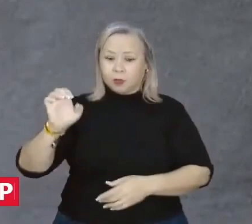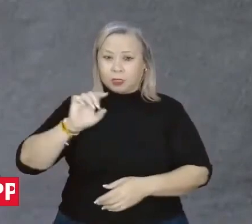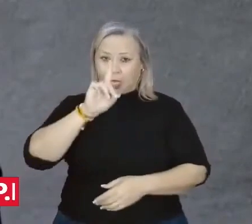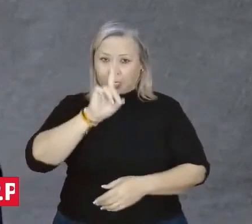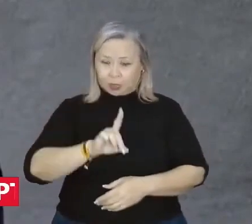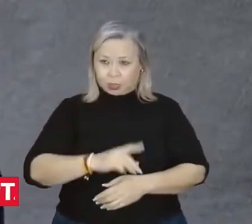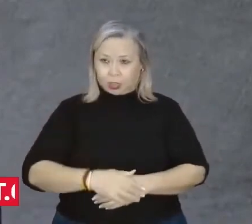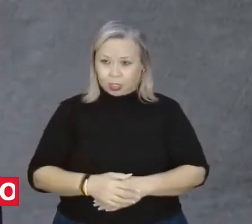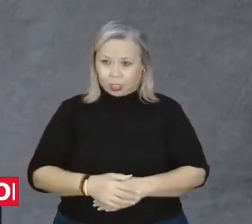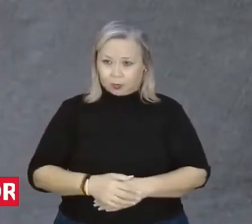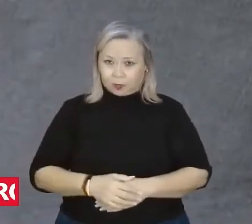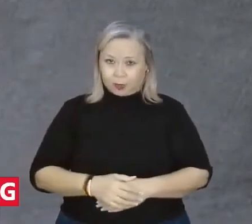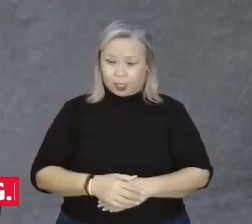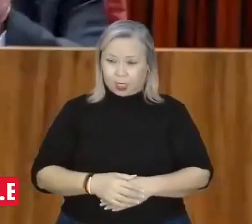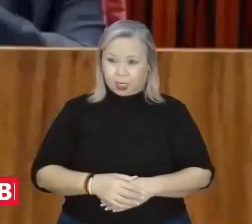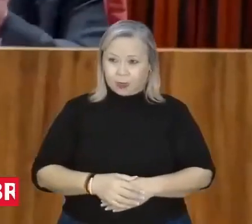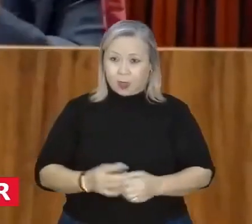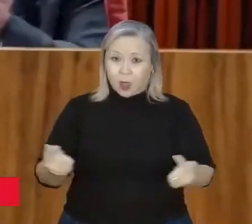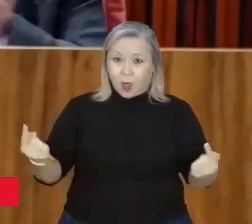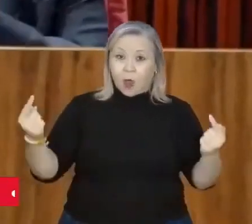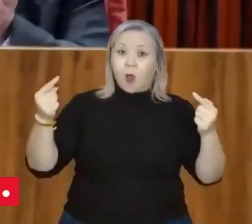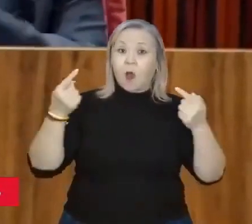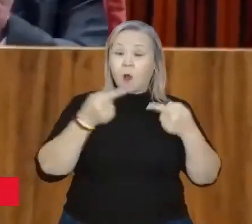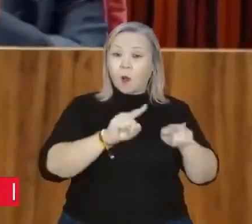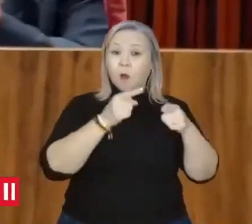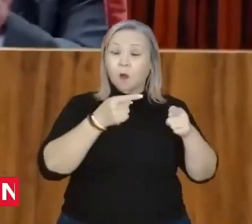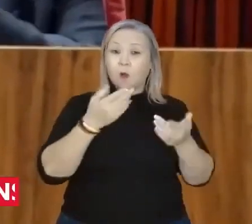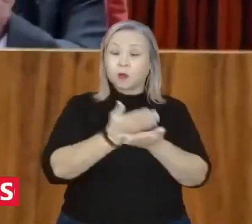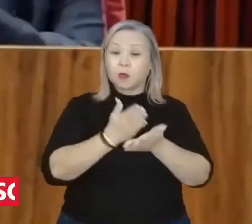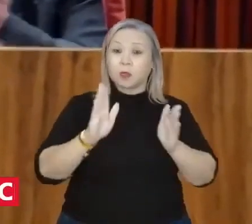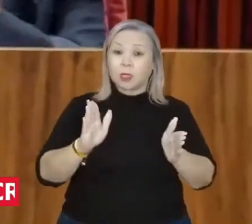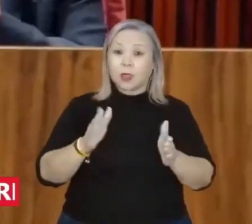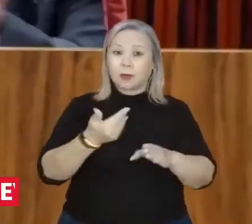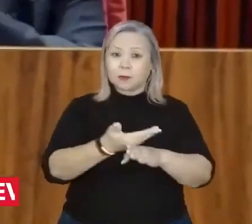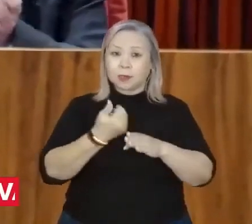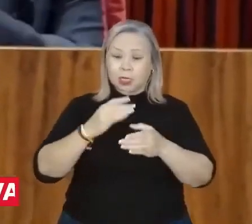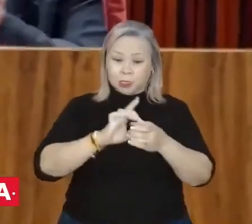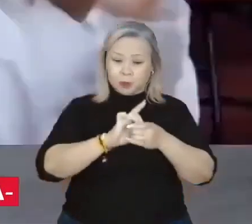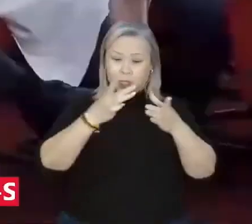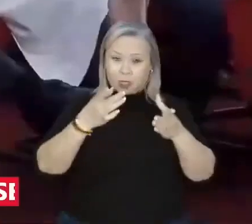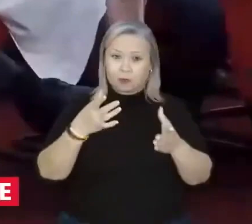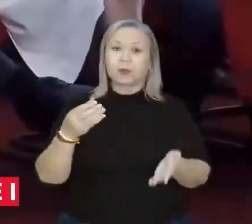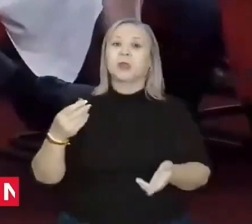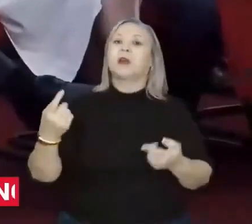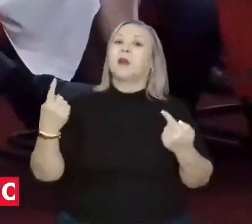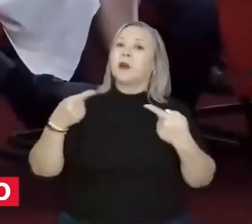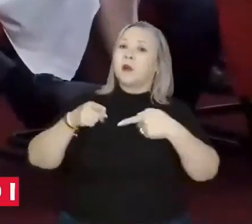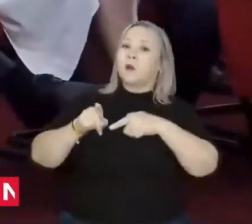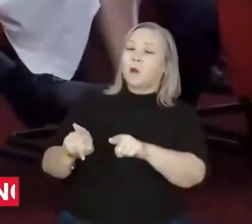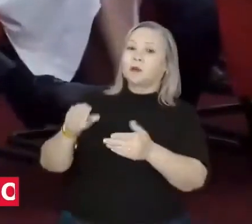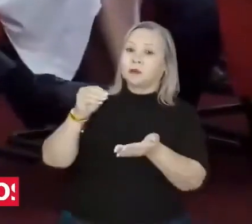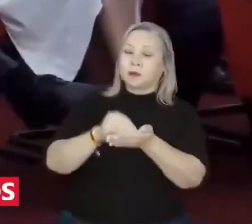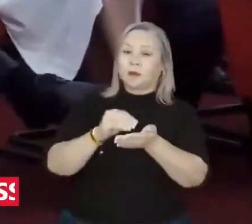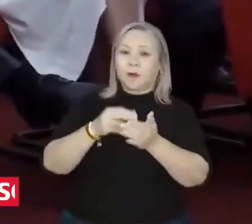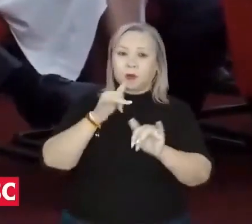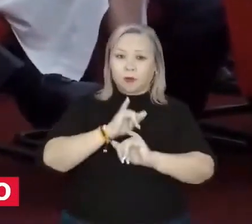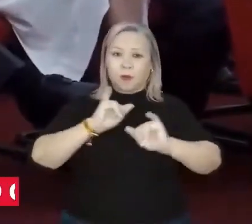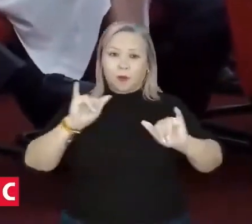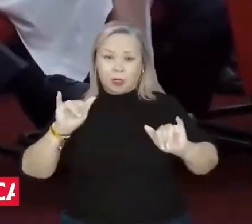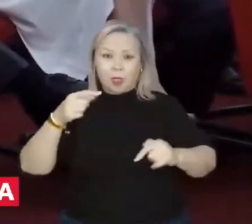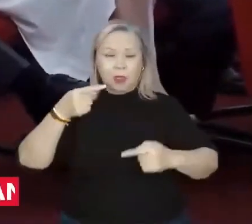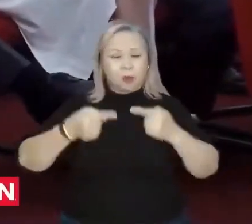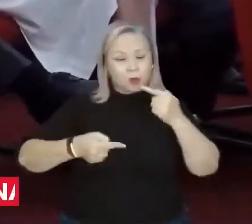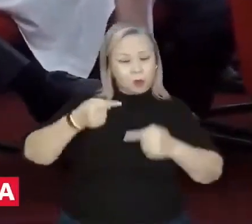Direito contra os ataques antidemocráticos, contra a desinformação e contra o discurso